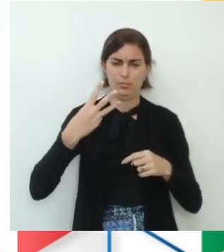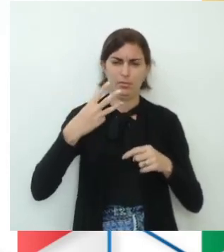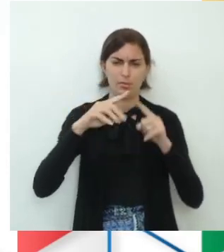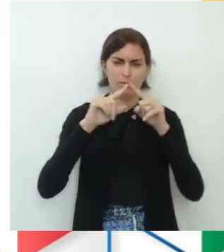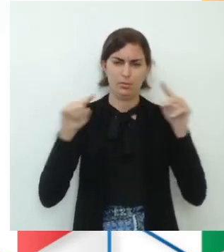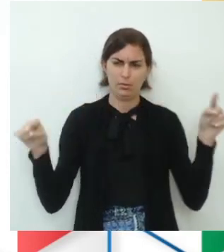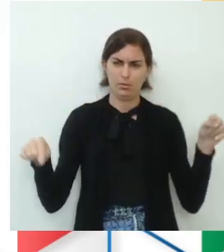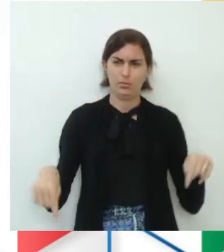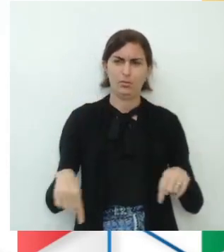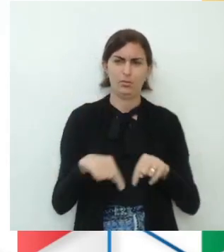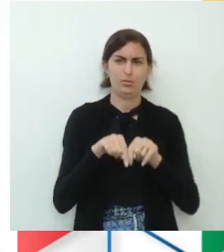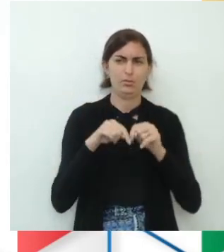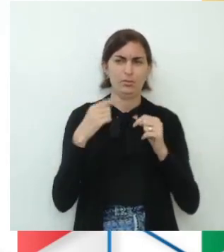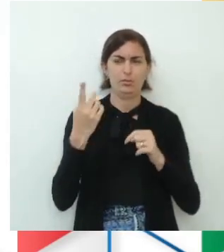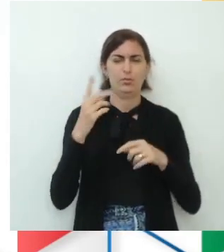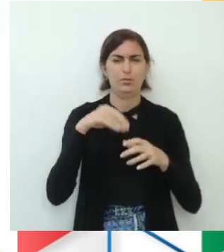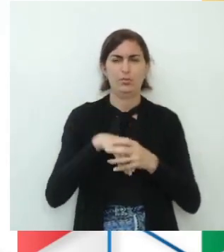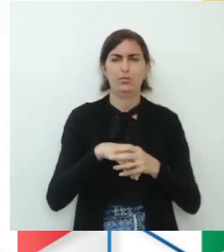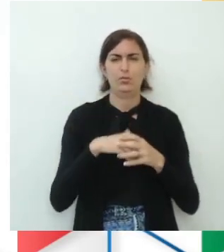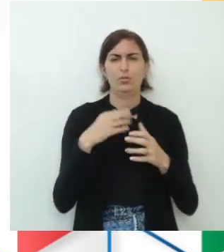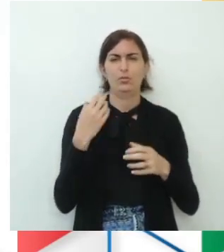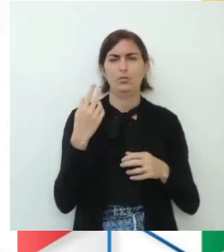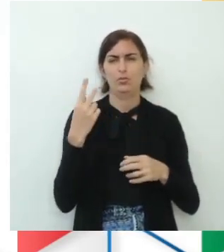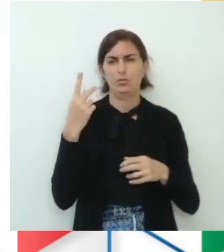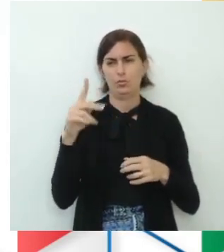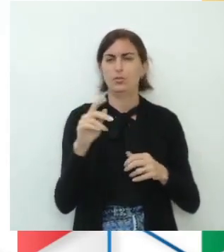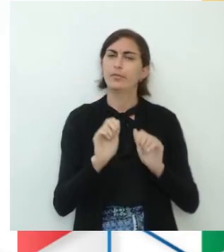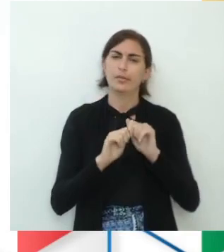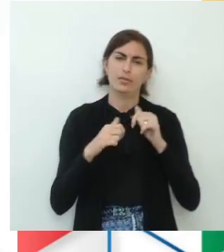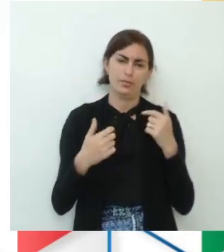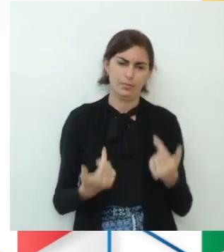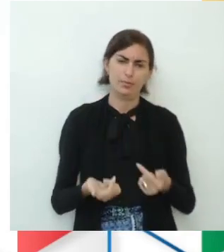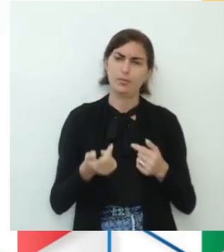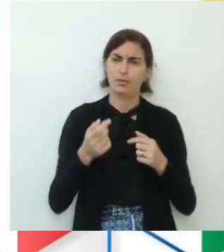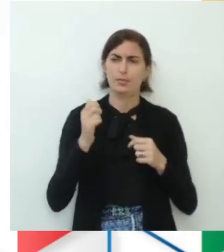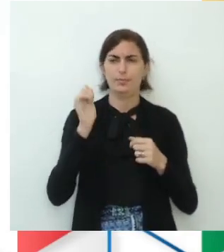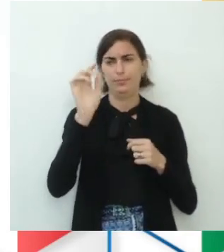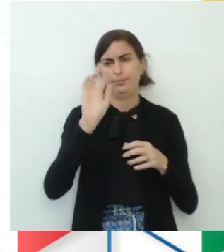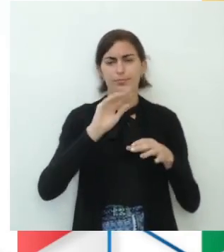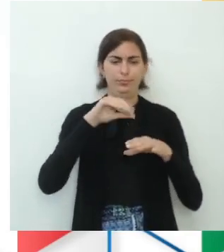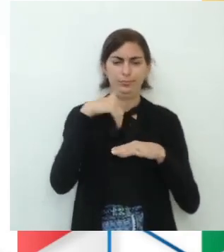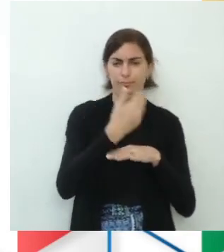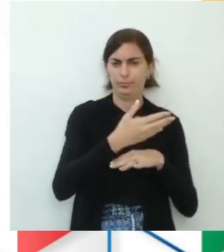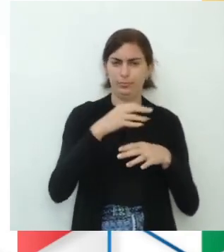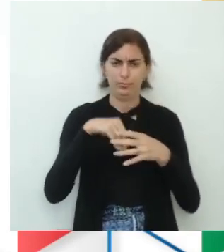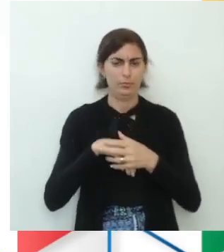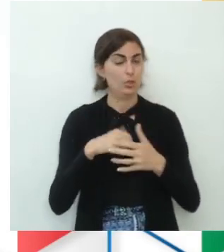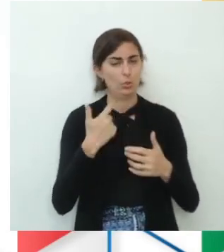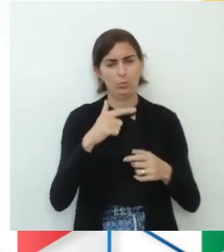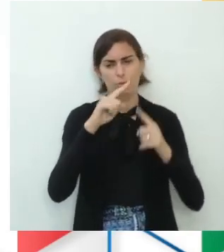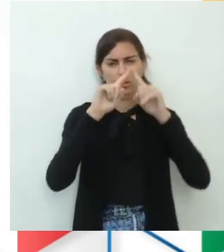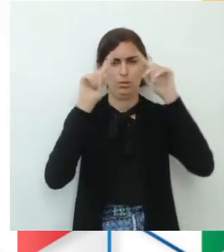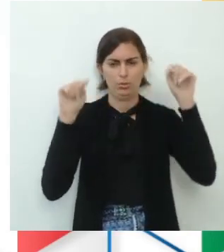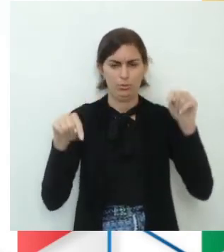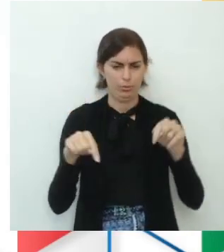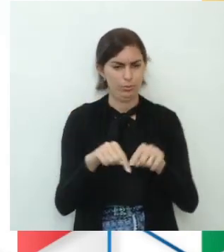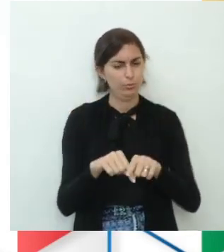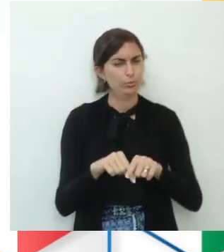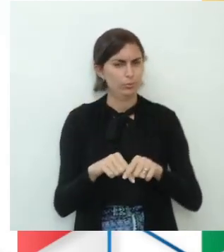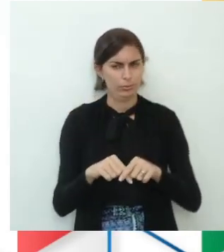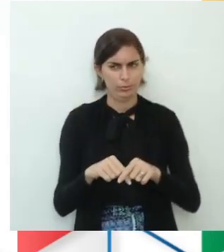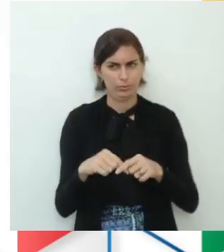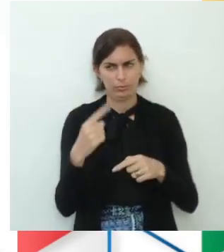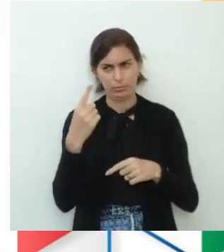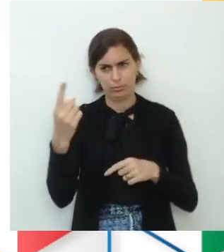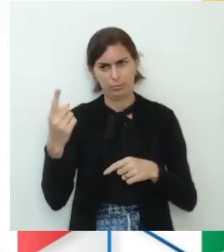semirretas fechadas internas e claro, né, um campo interno e um externo, e ele não tem curva nenhuma, nem tampouco está